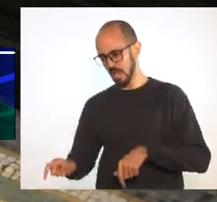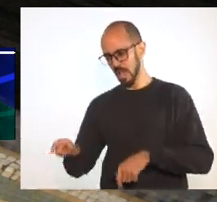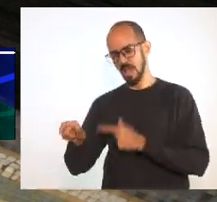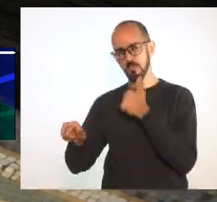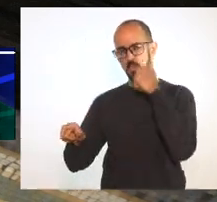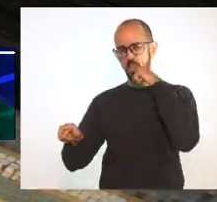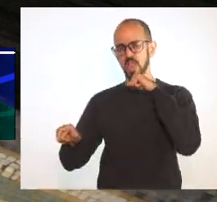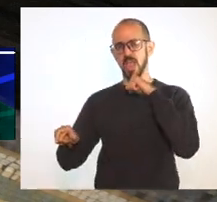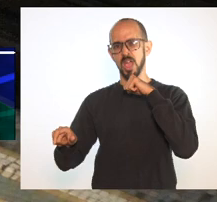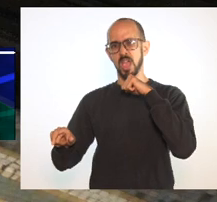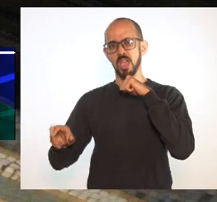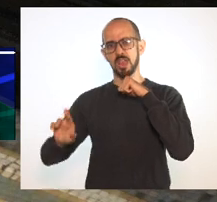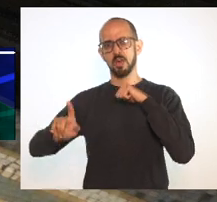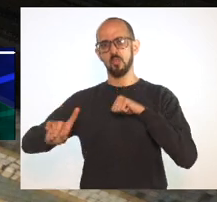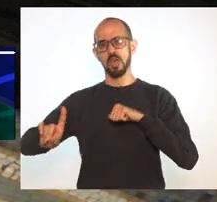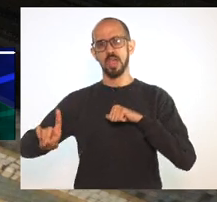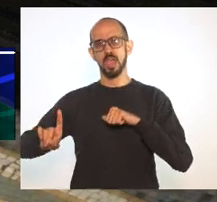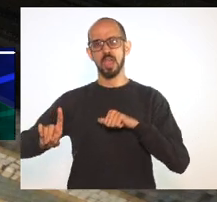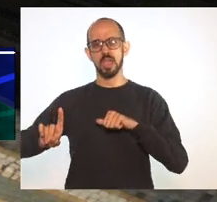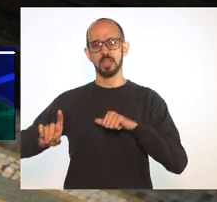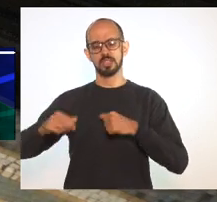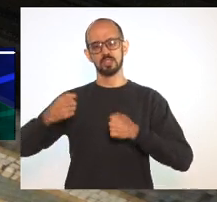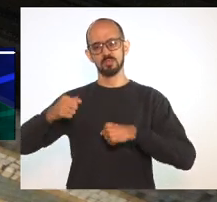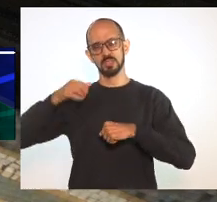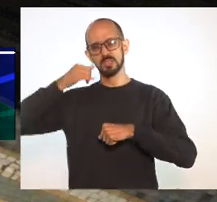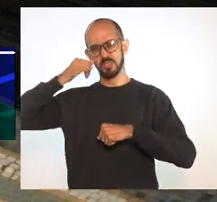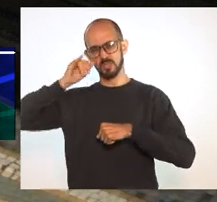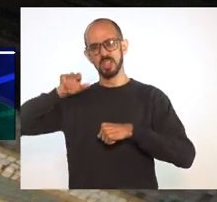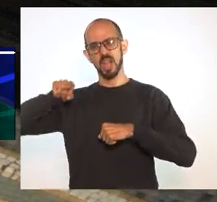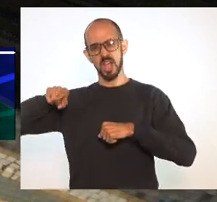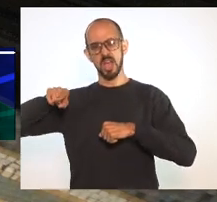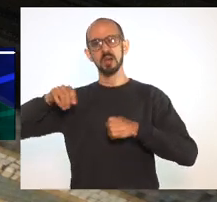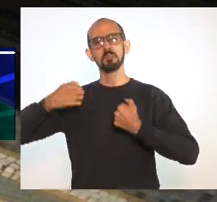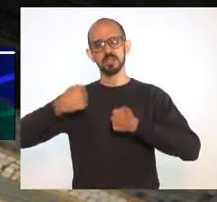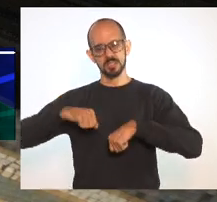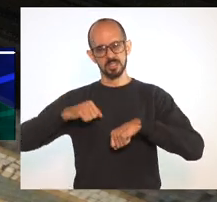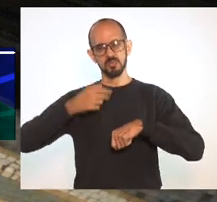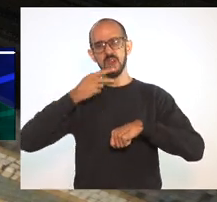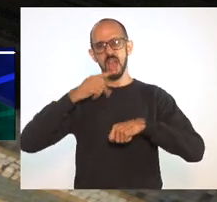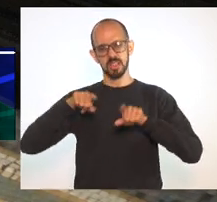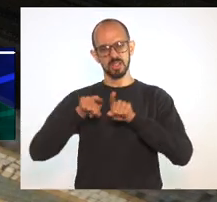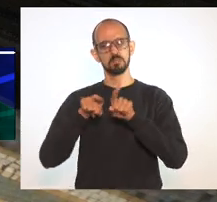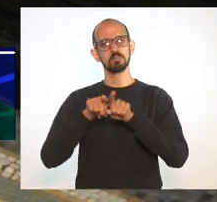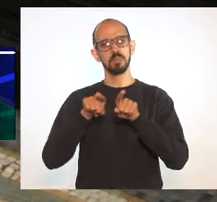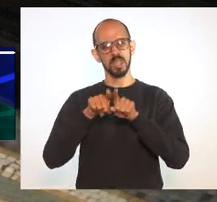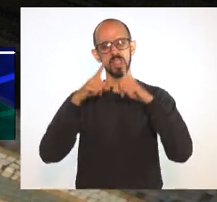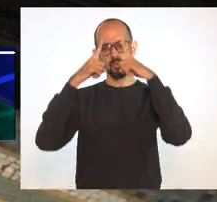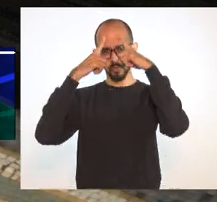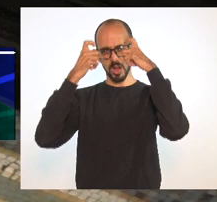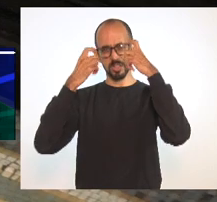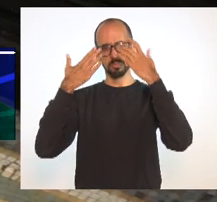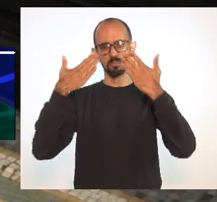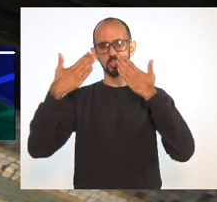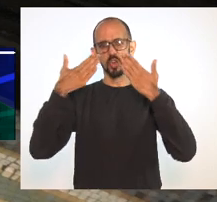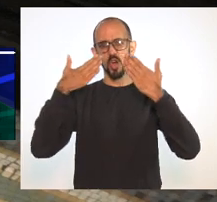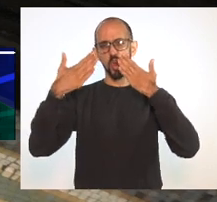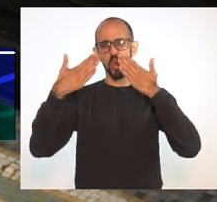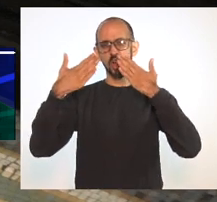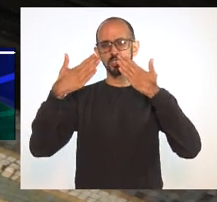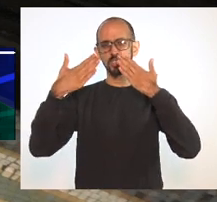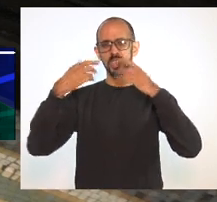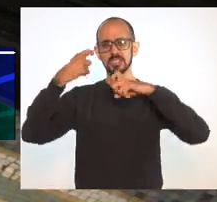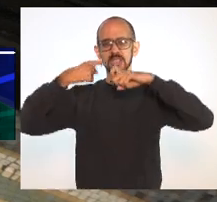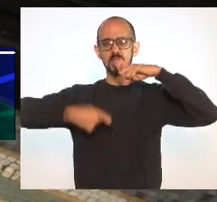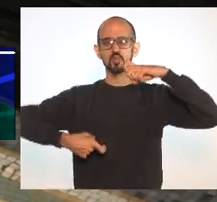resultado morte é aquele que devemos evitar. Se fala também na violência psicológica, na violência sexual